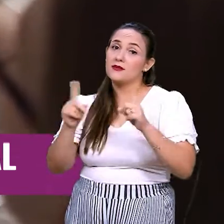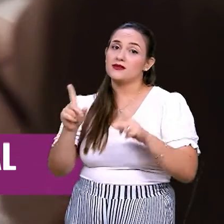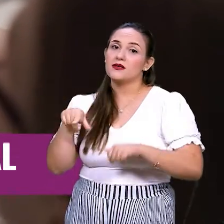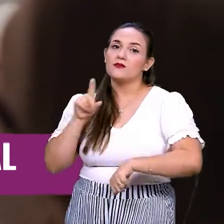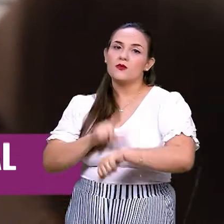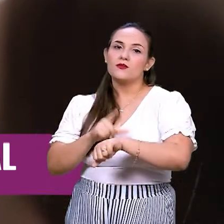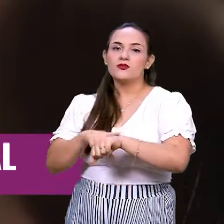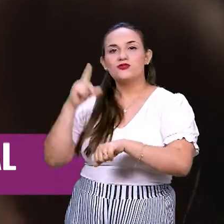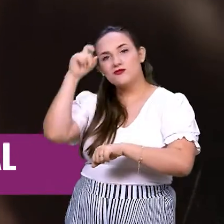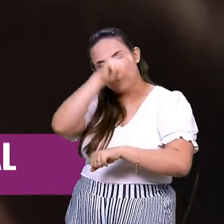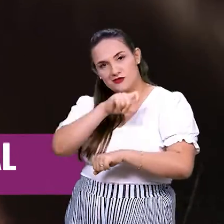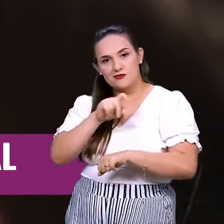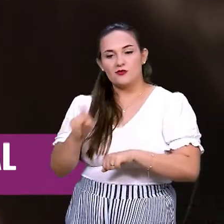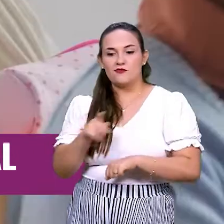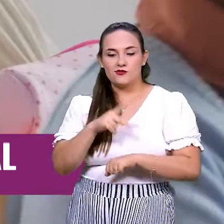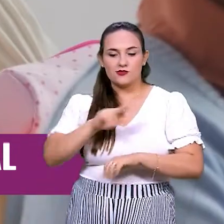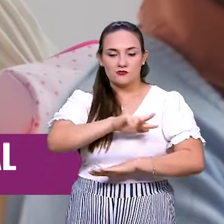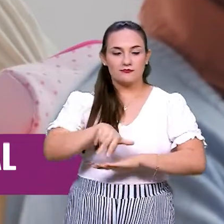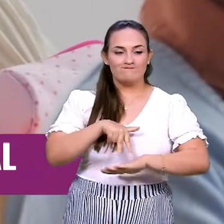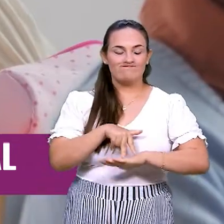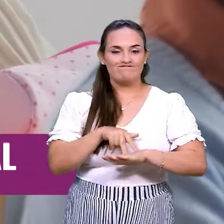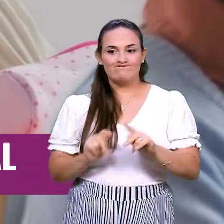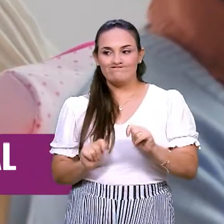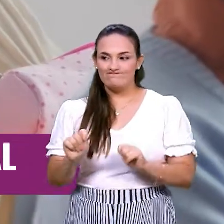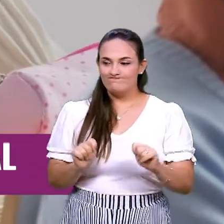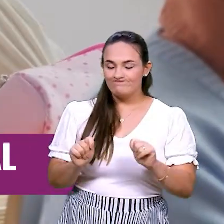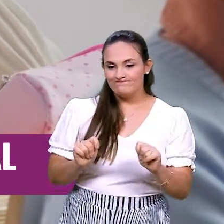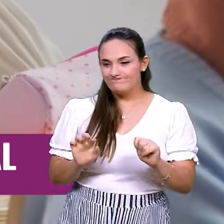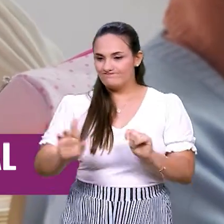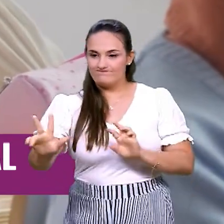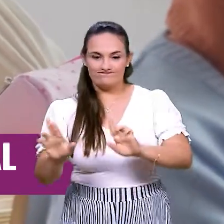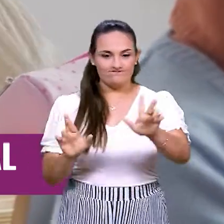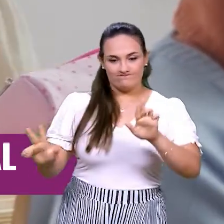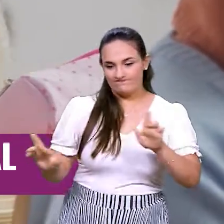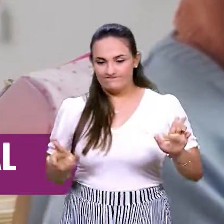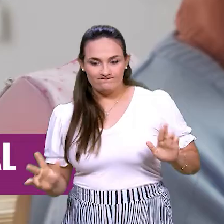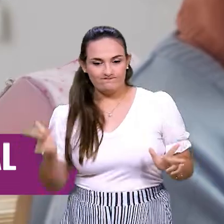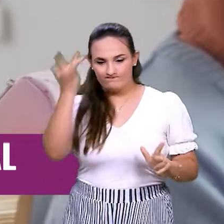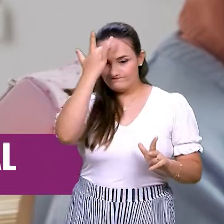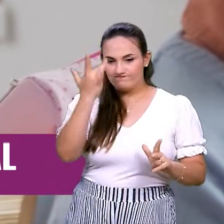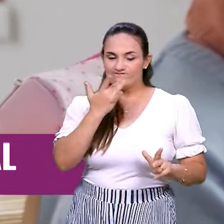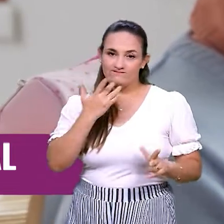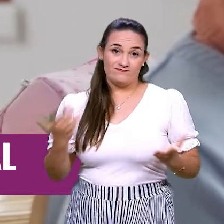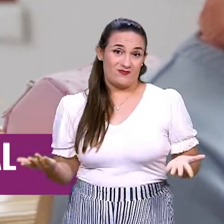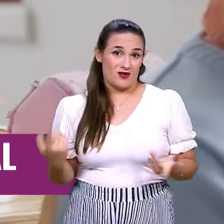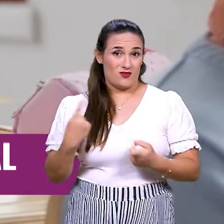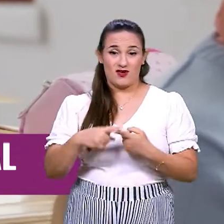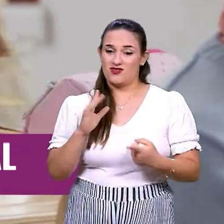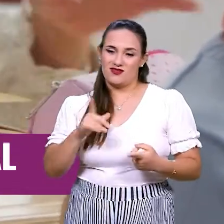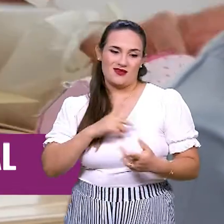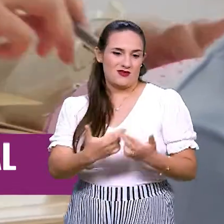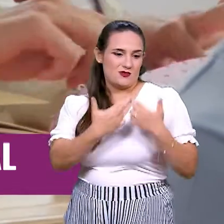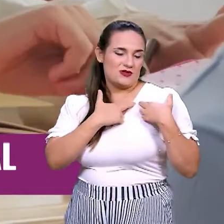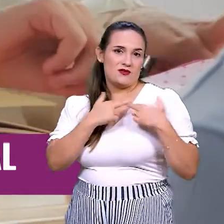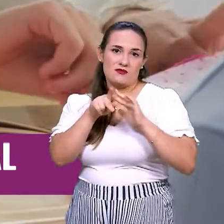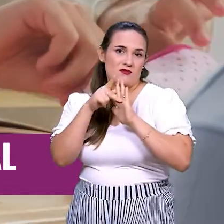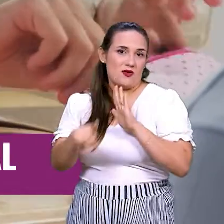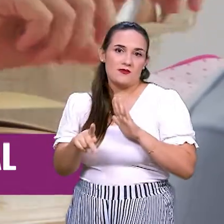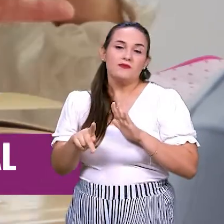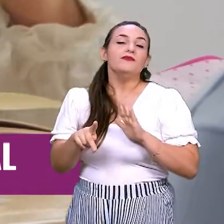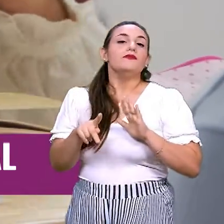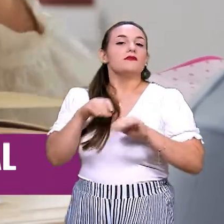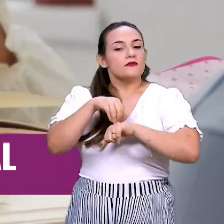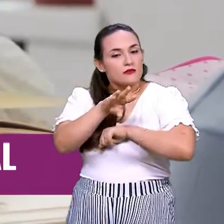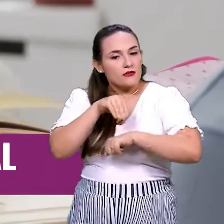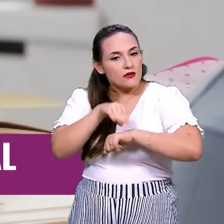momento difícil para o educador que está lá na frente, mesmo com... porque ele já tem as demandas de passar